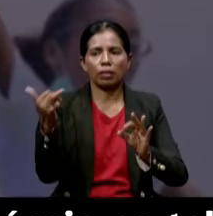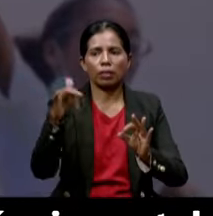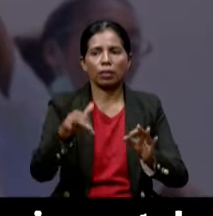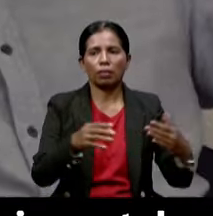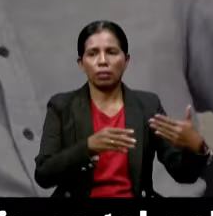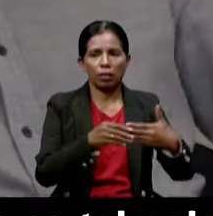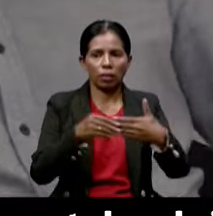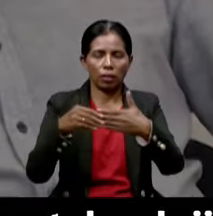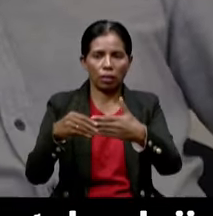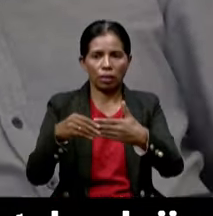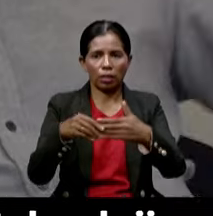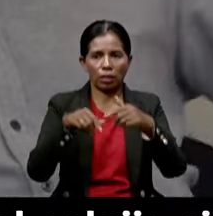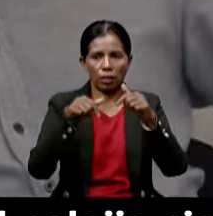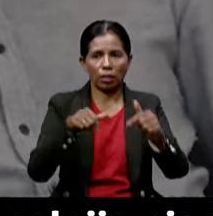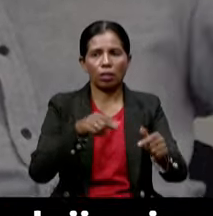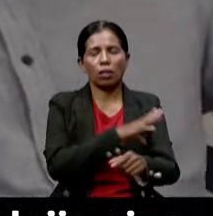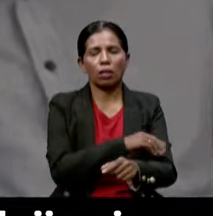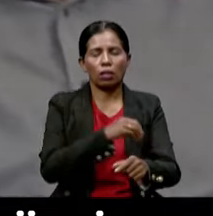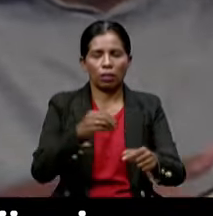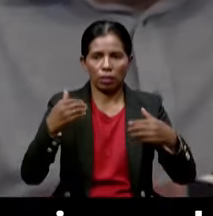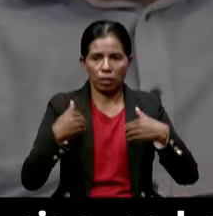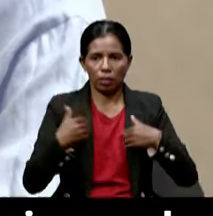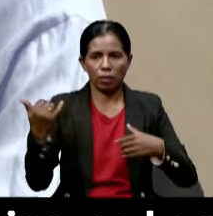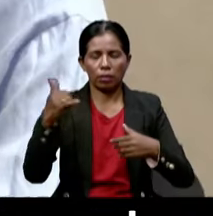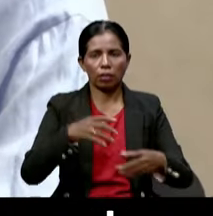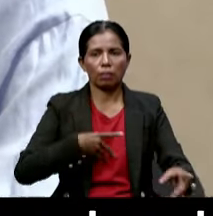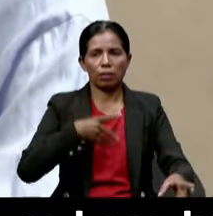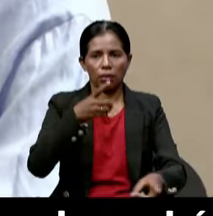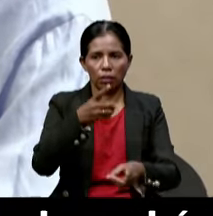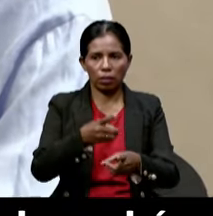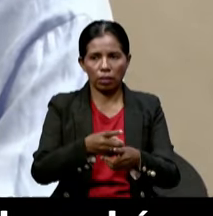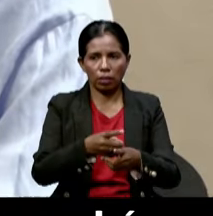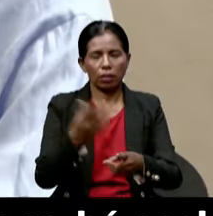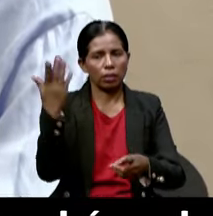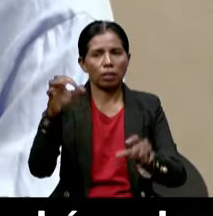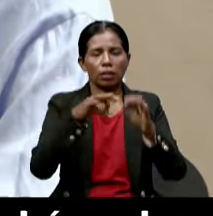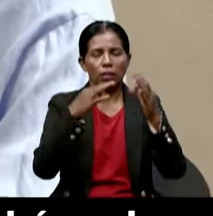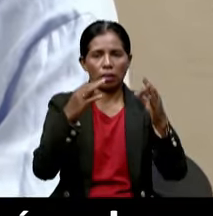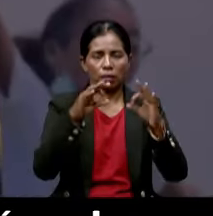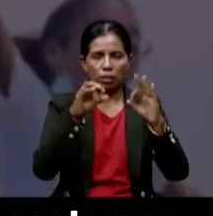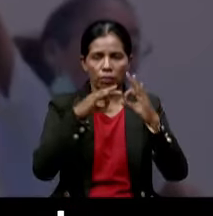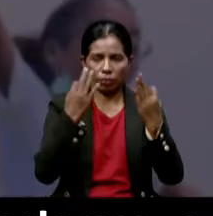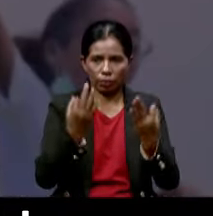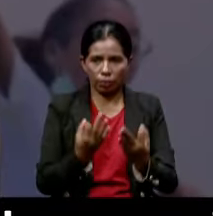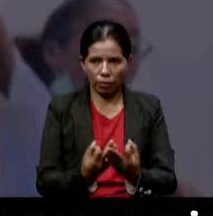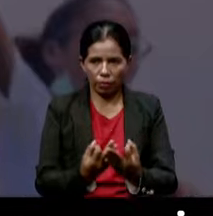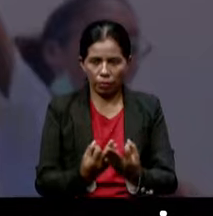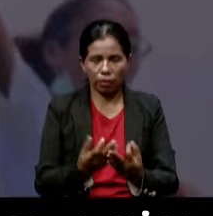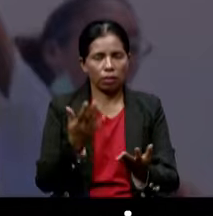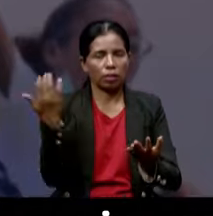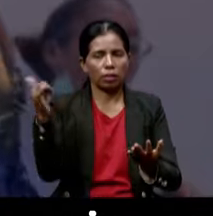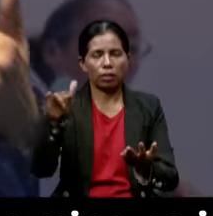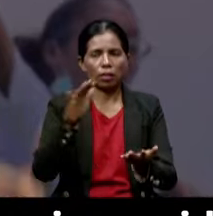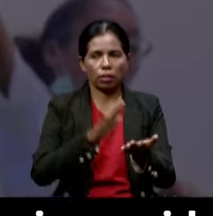lidera. Asunto idane, o asunto de uma liga ba sira ni direito, iha sira ni umalara, e a sirenia a escola e